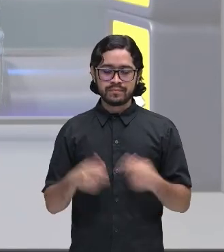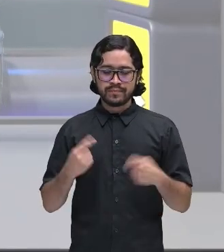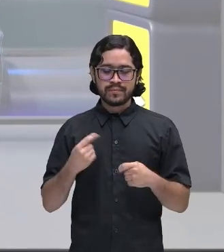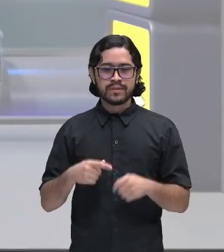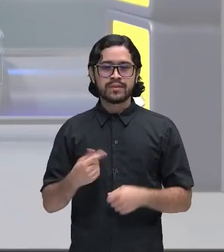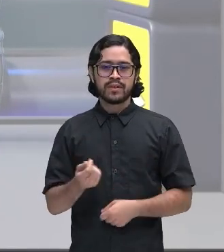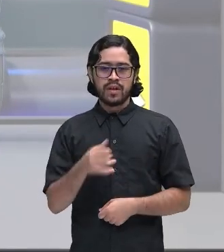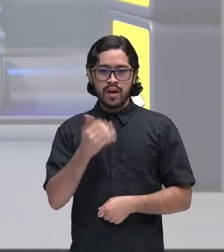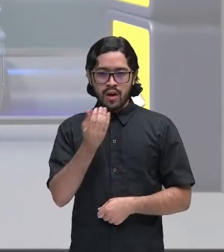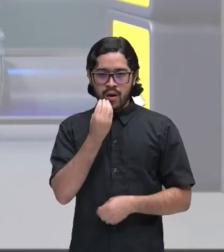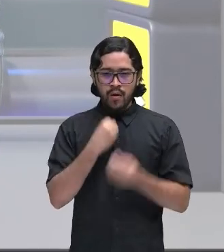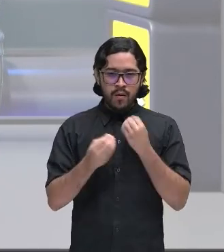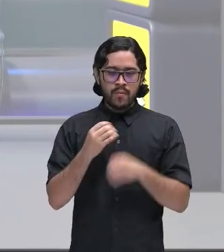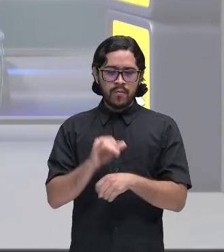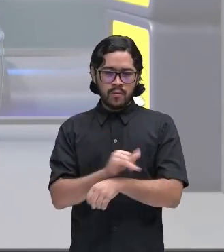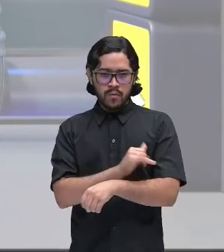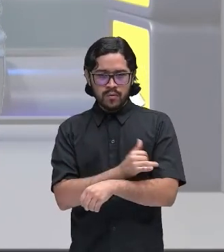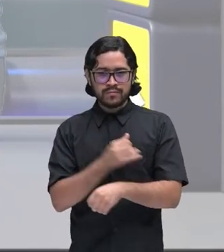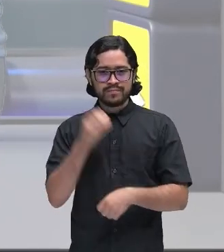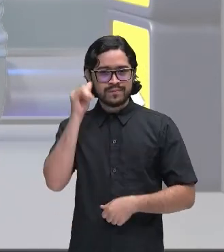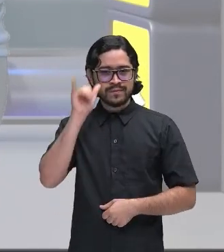na sua dieta. Ok.